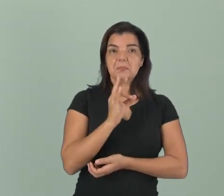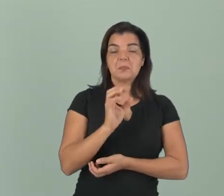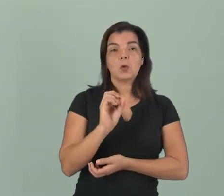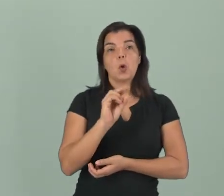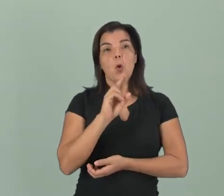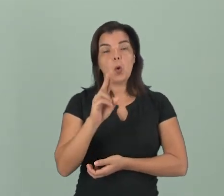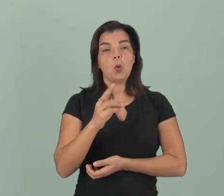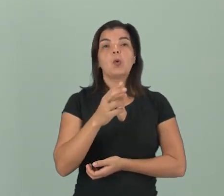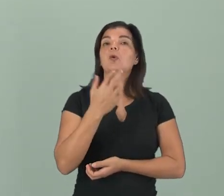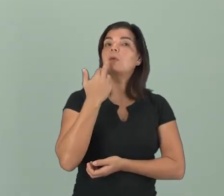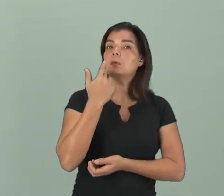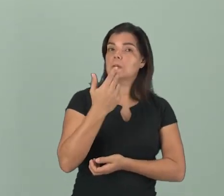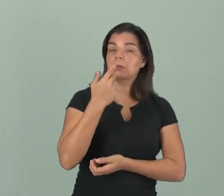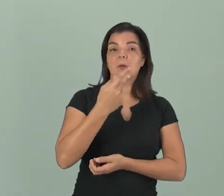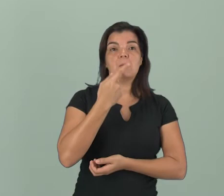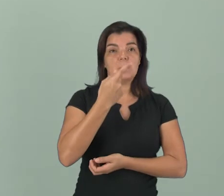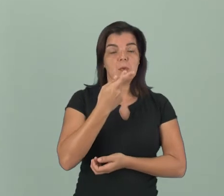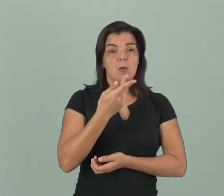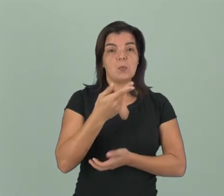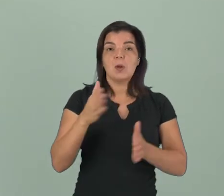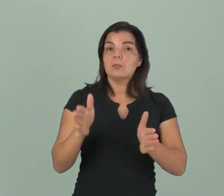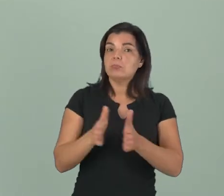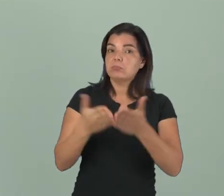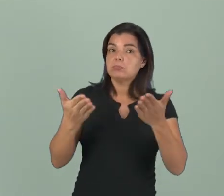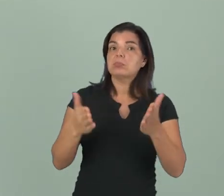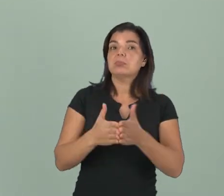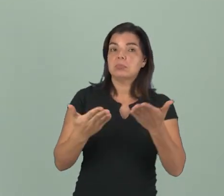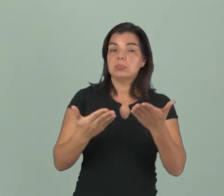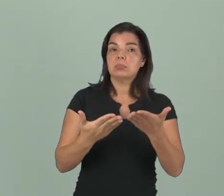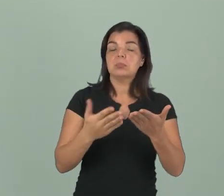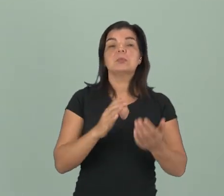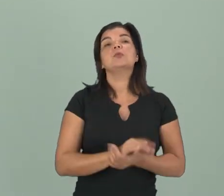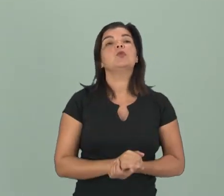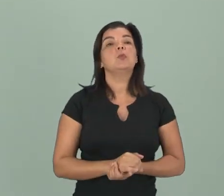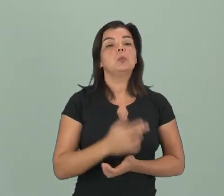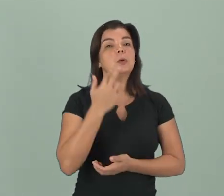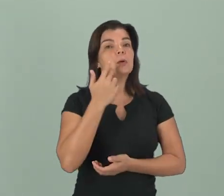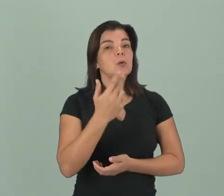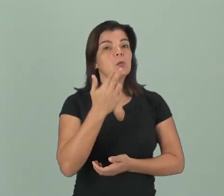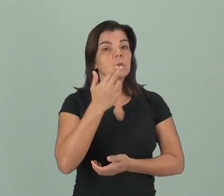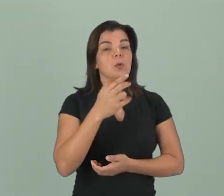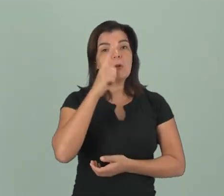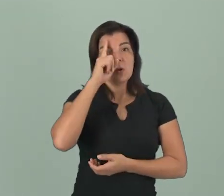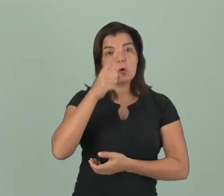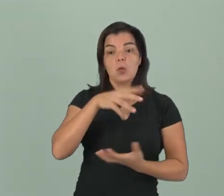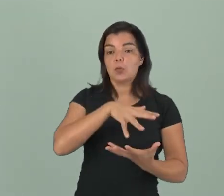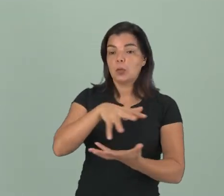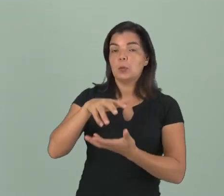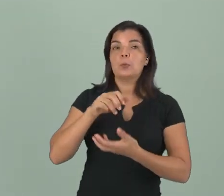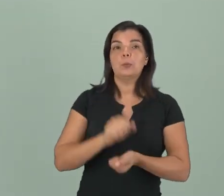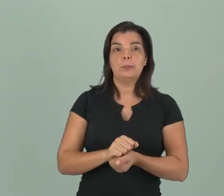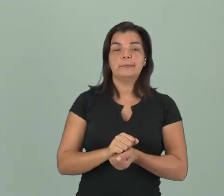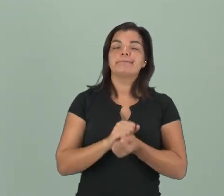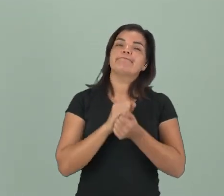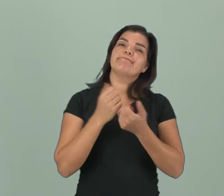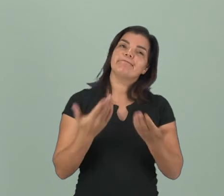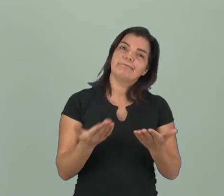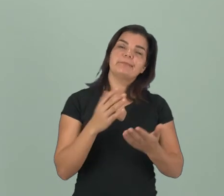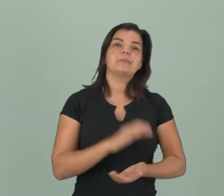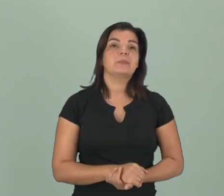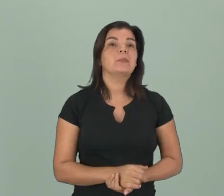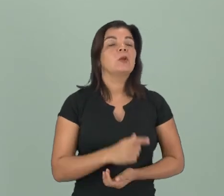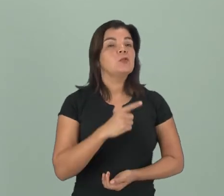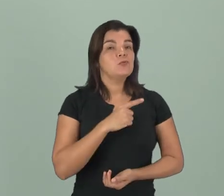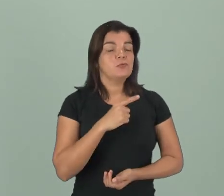ou de um idioma que era falado pela classe mais pobre né para um para um idioma que é dominante no mundo bom é isso